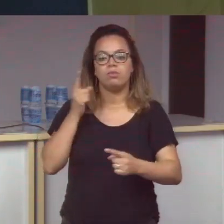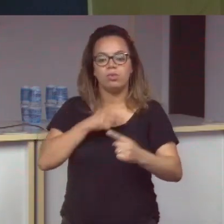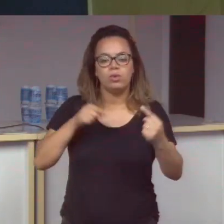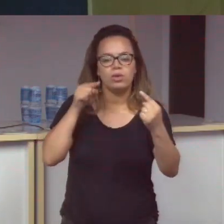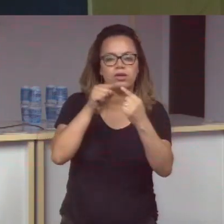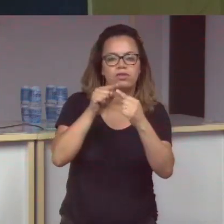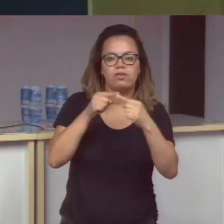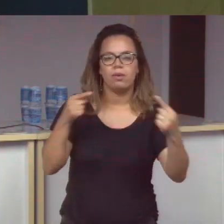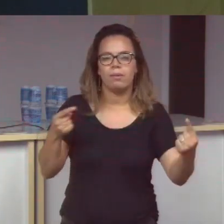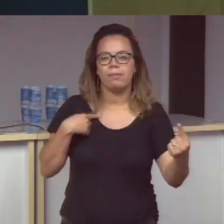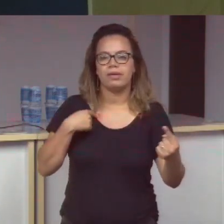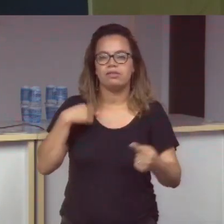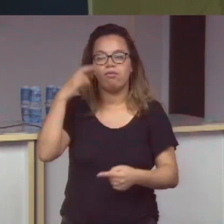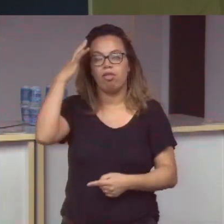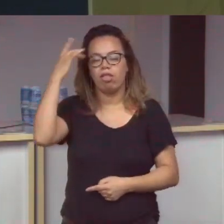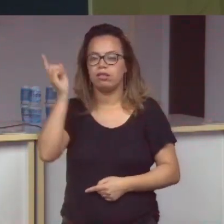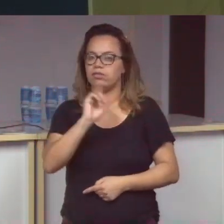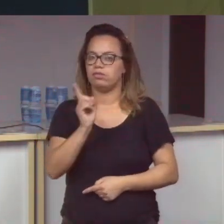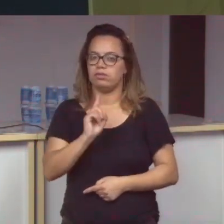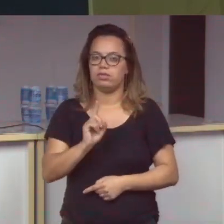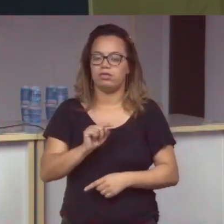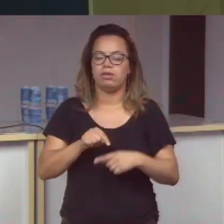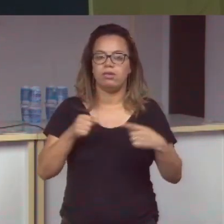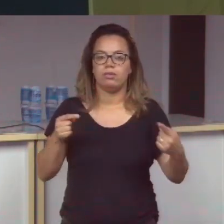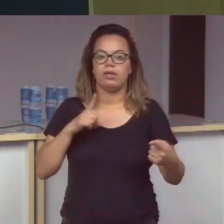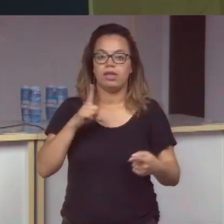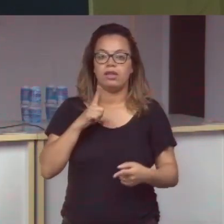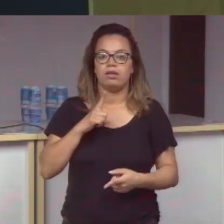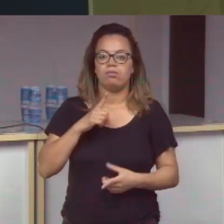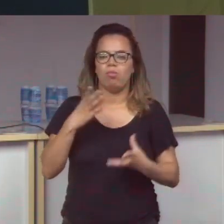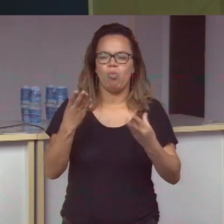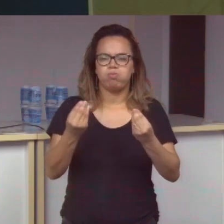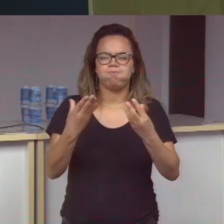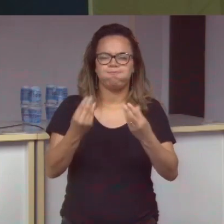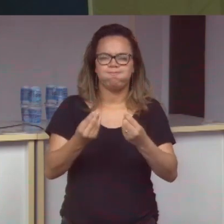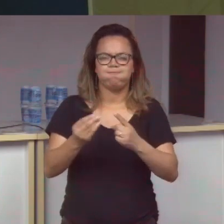sem perder de vista, nós temos muitos Brasis